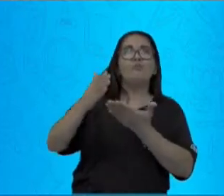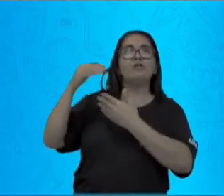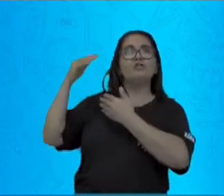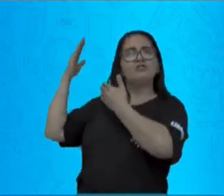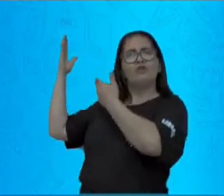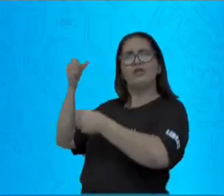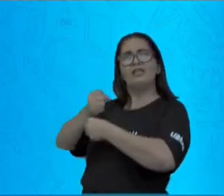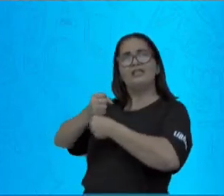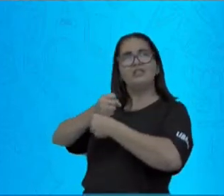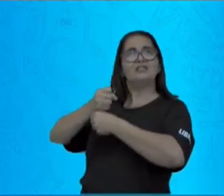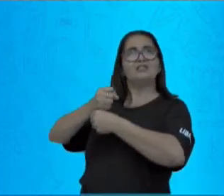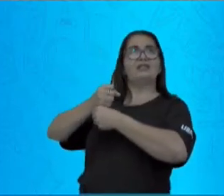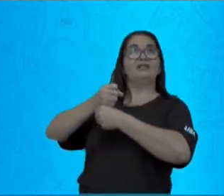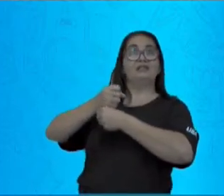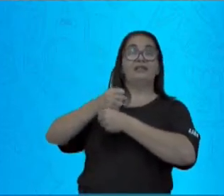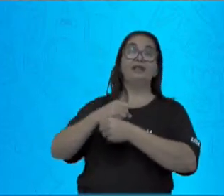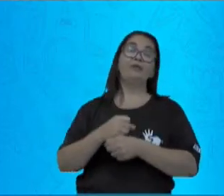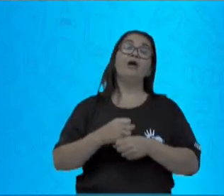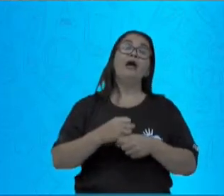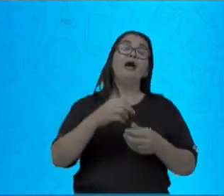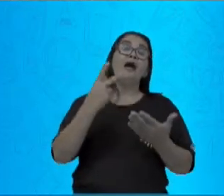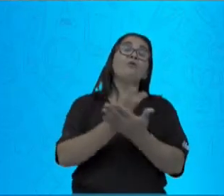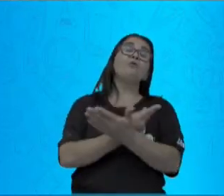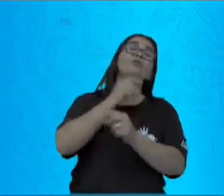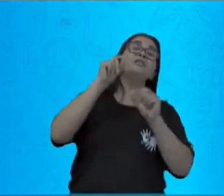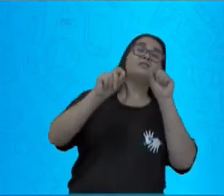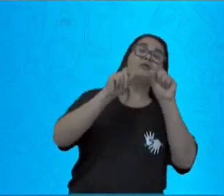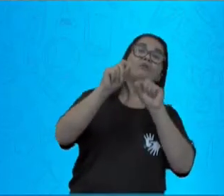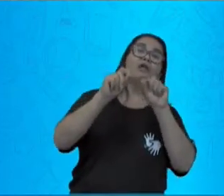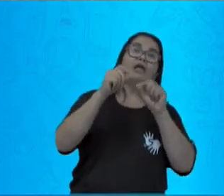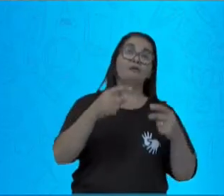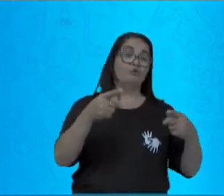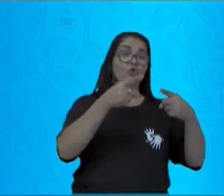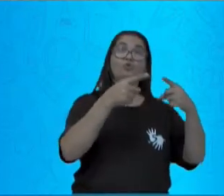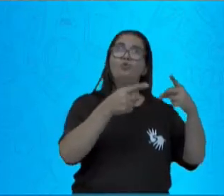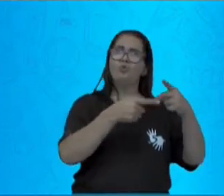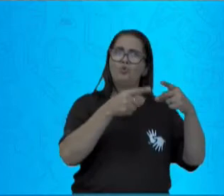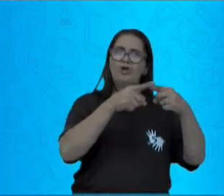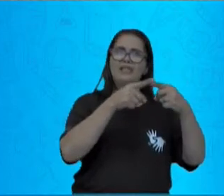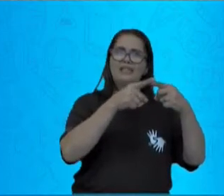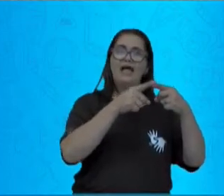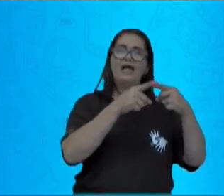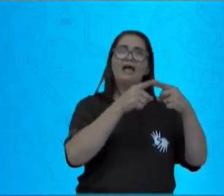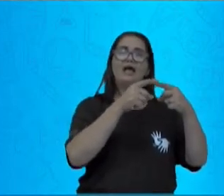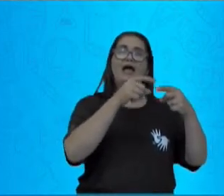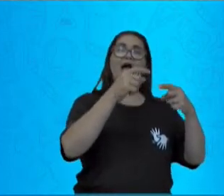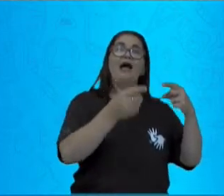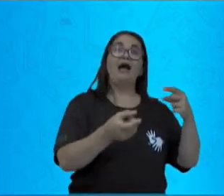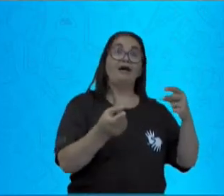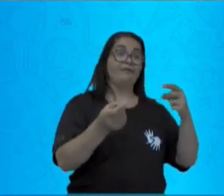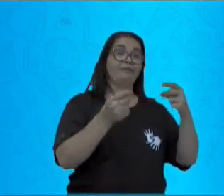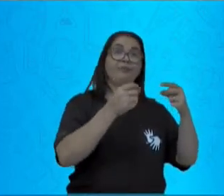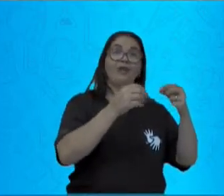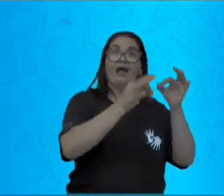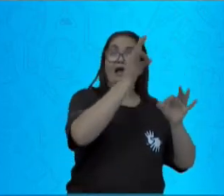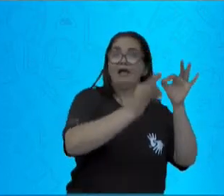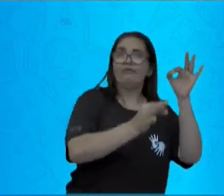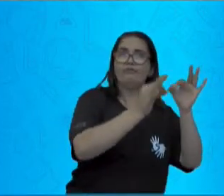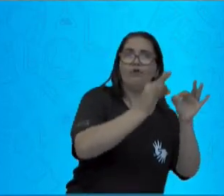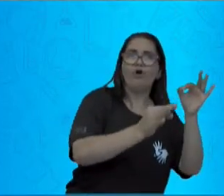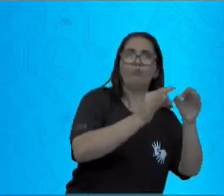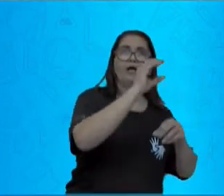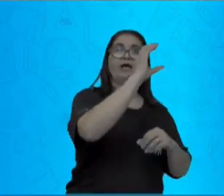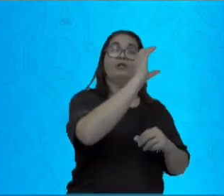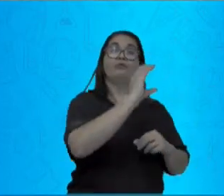Essa revolução tem duas causas: a restituição do catolicismo e a restauração do